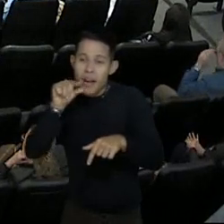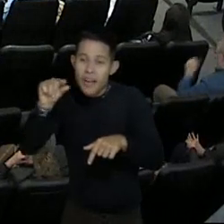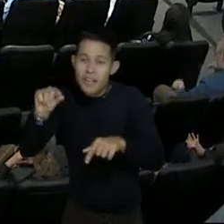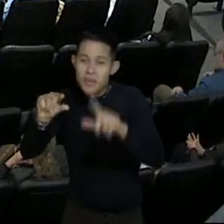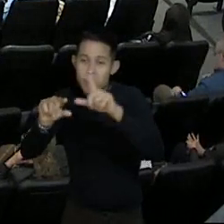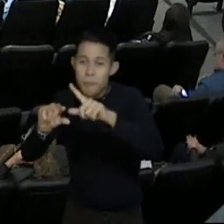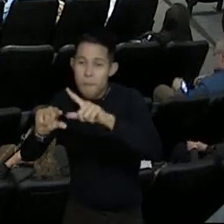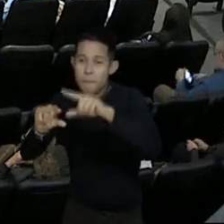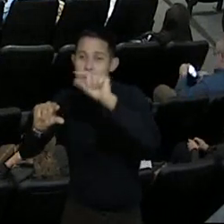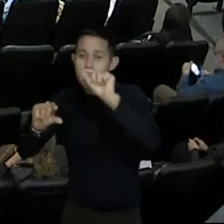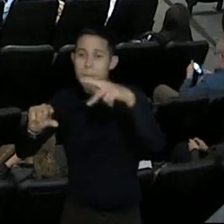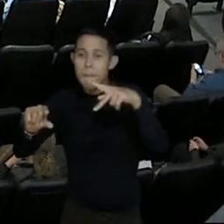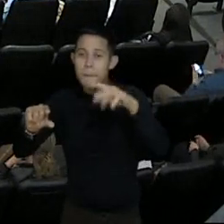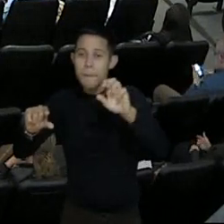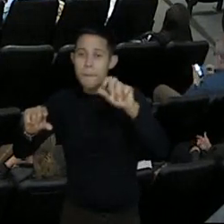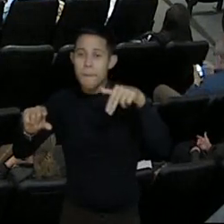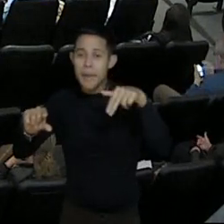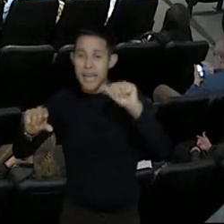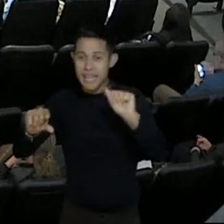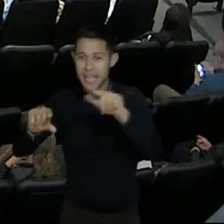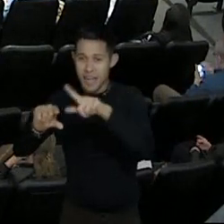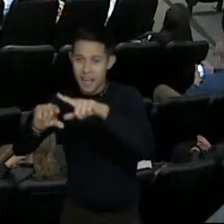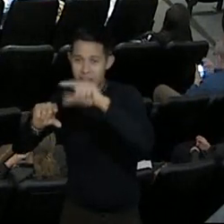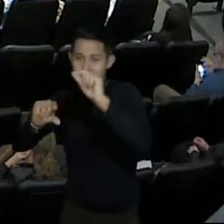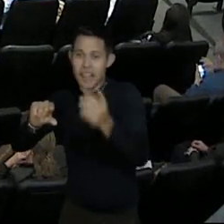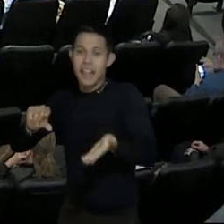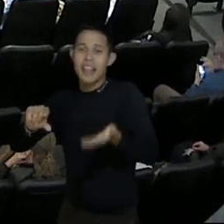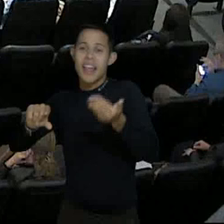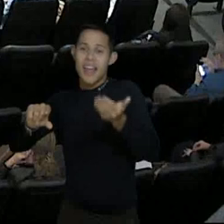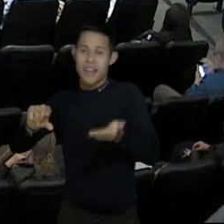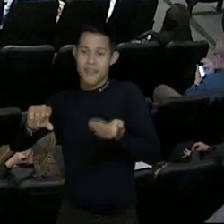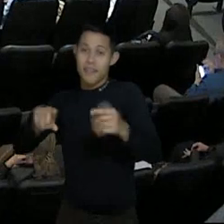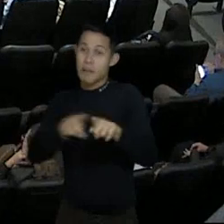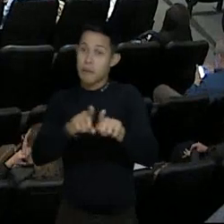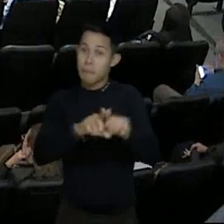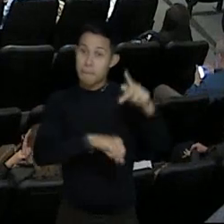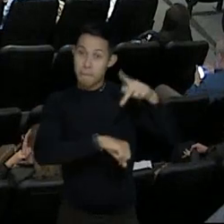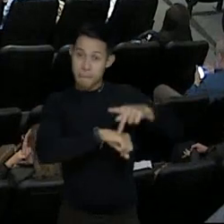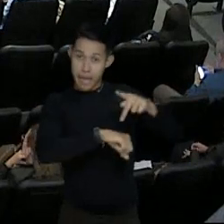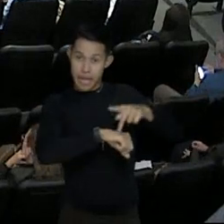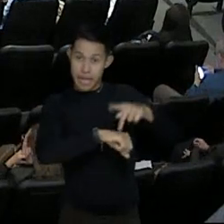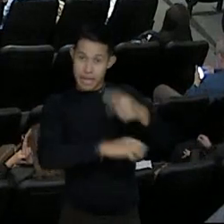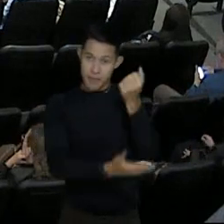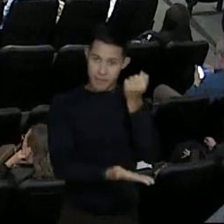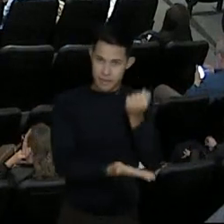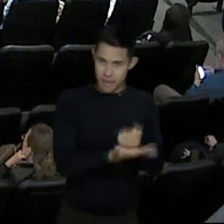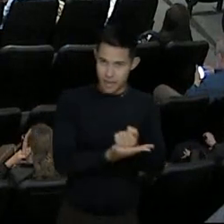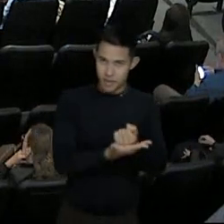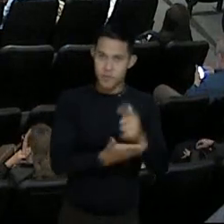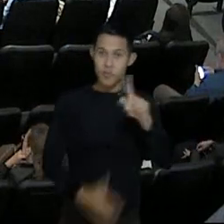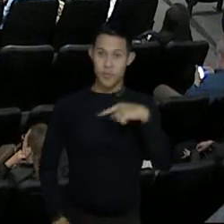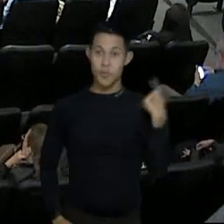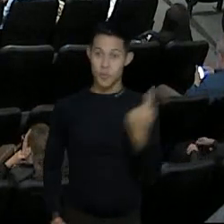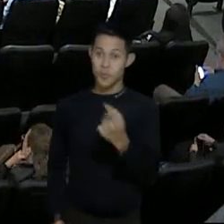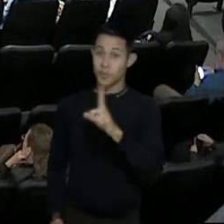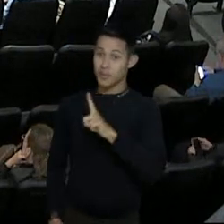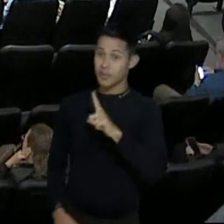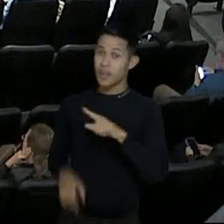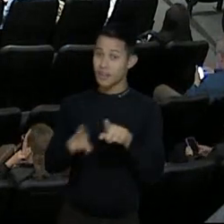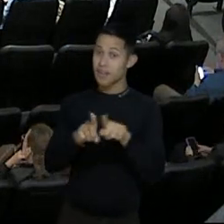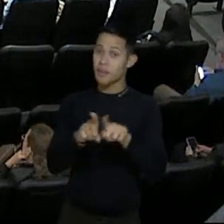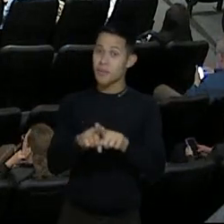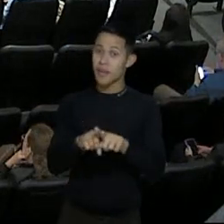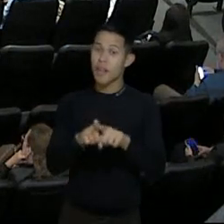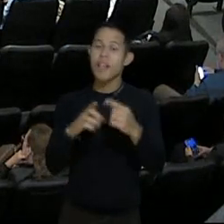temos penas e temos pedras também mas